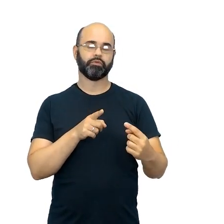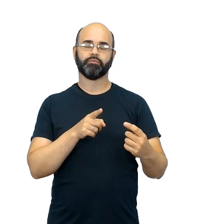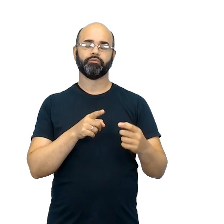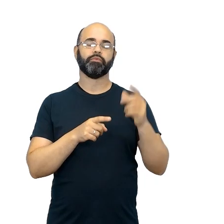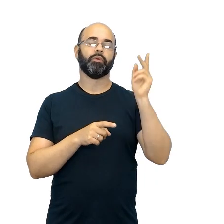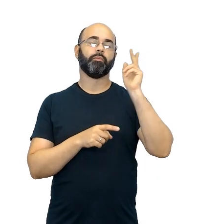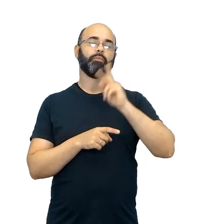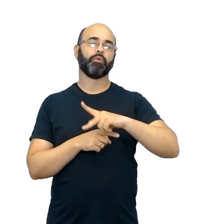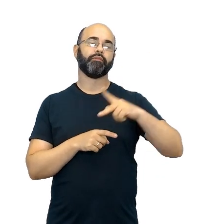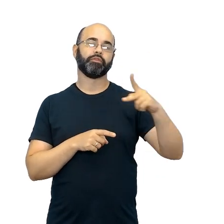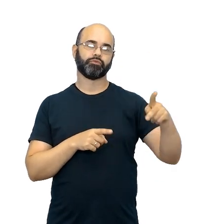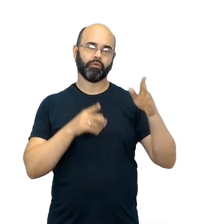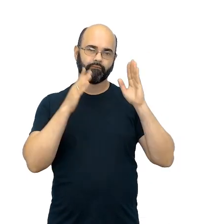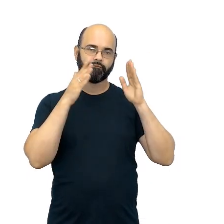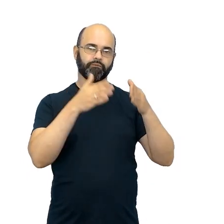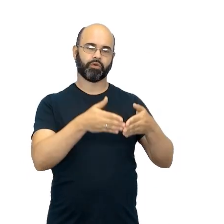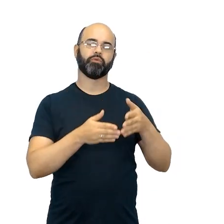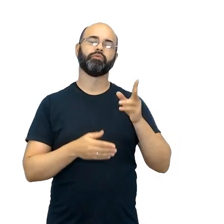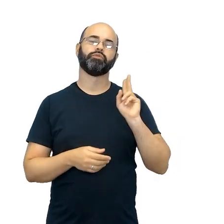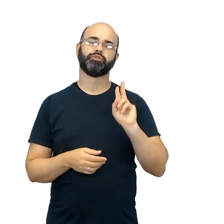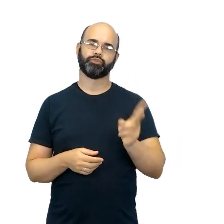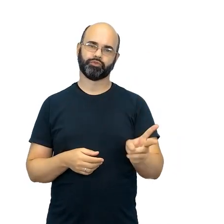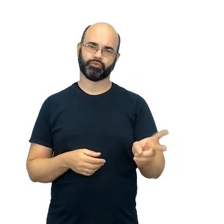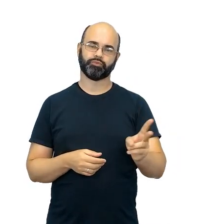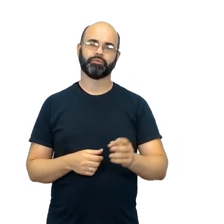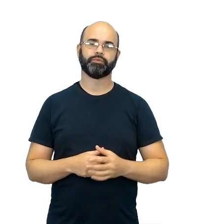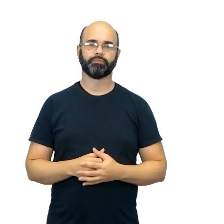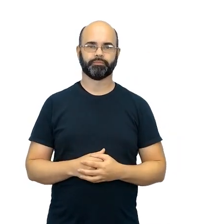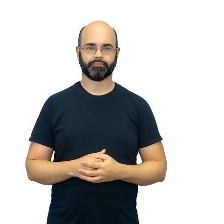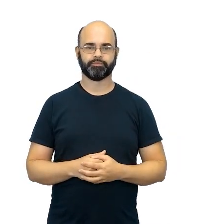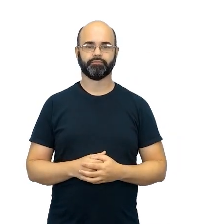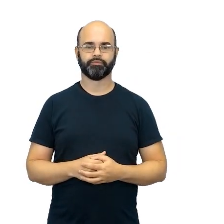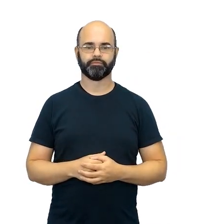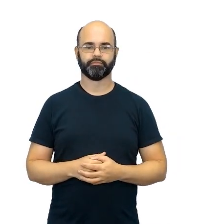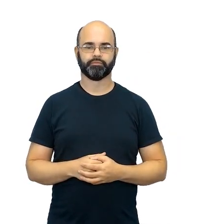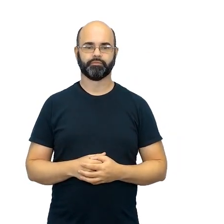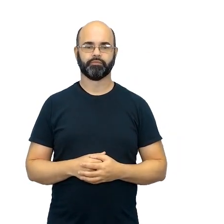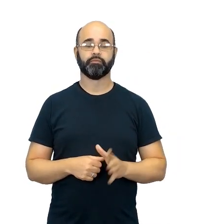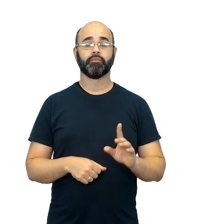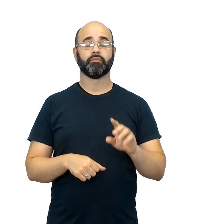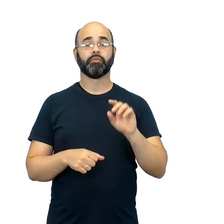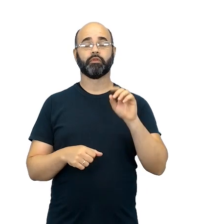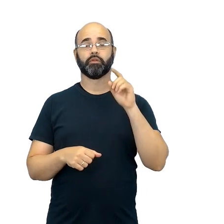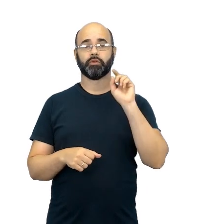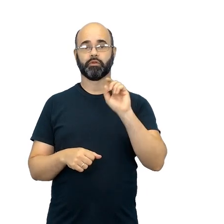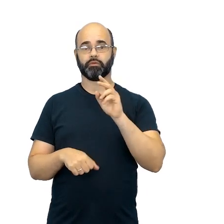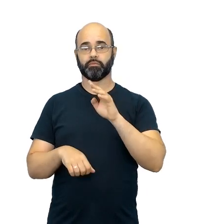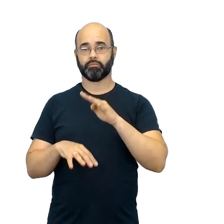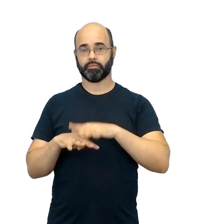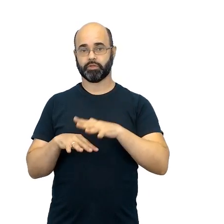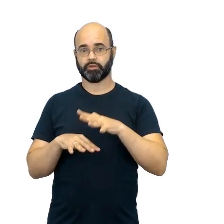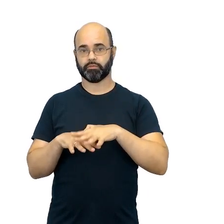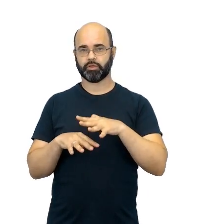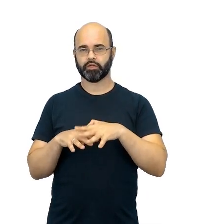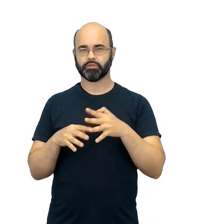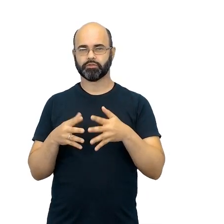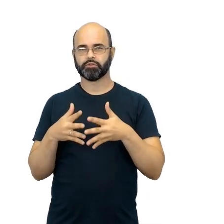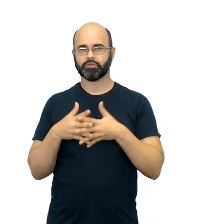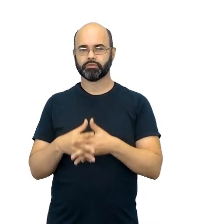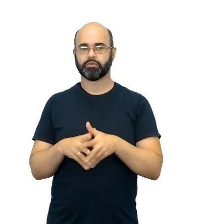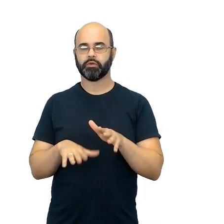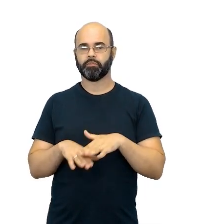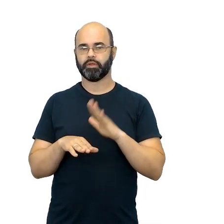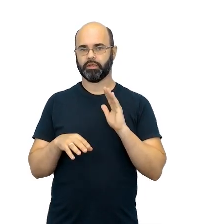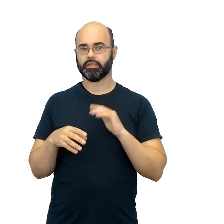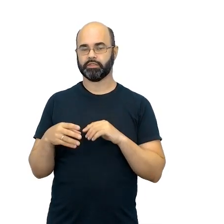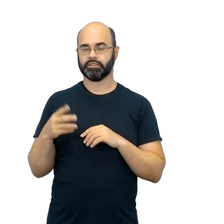que alguns momentos, né, ele traz umas demonstrações matemáticas um pouco complexas. E no terceiro aqui